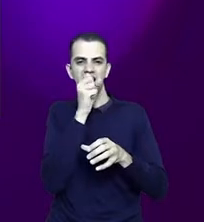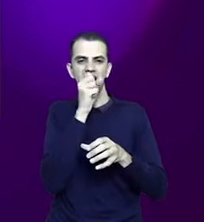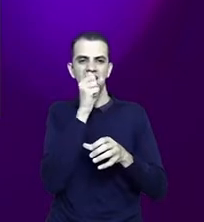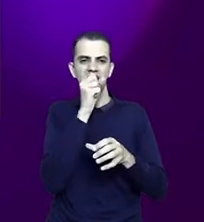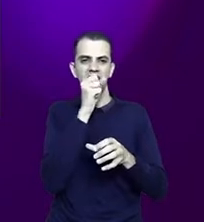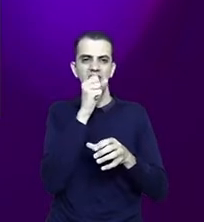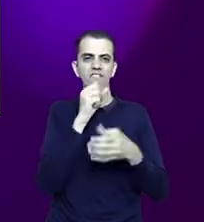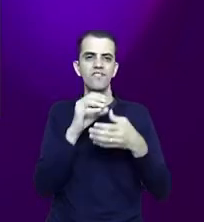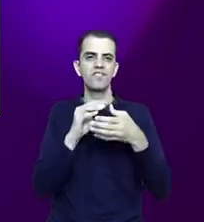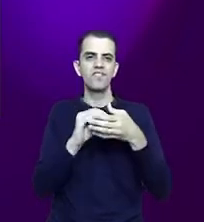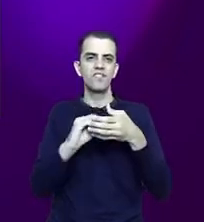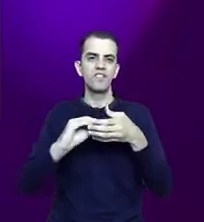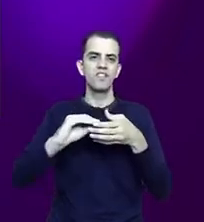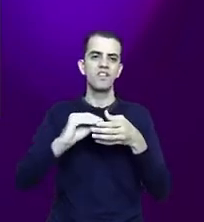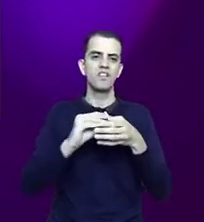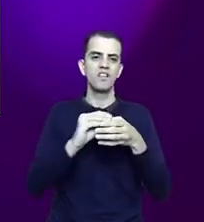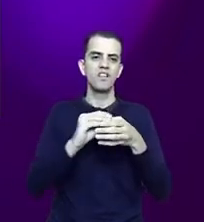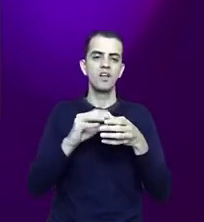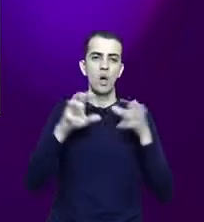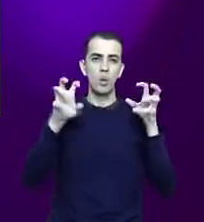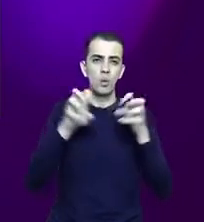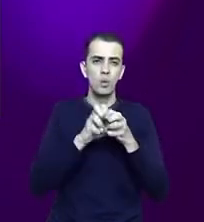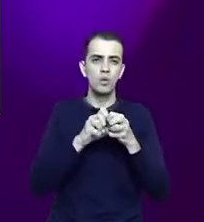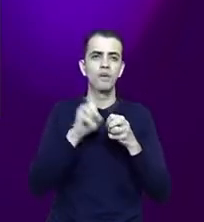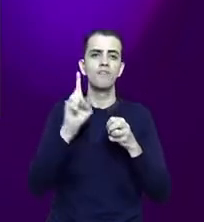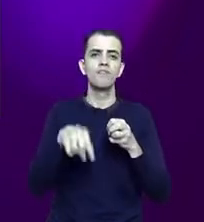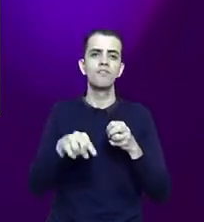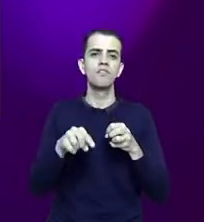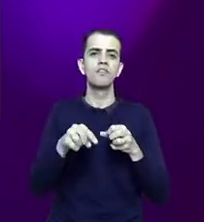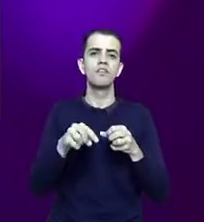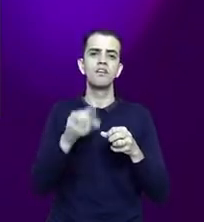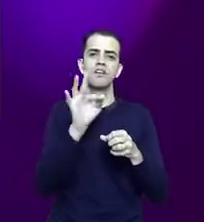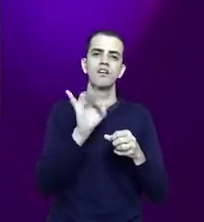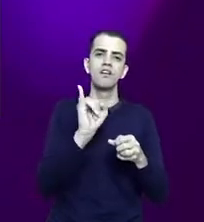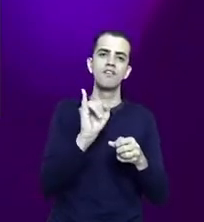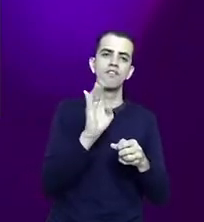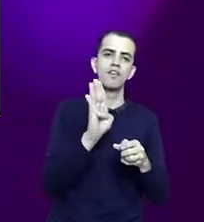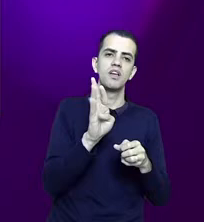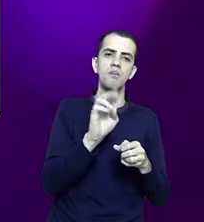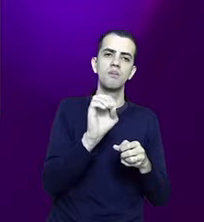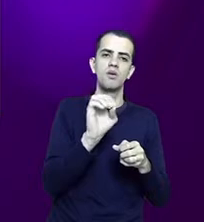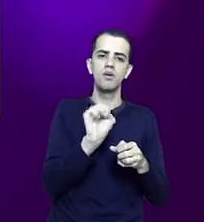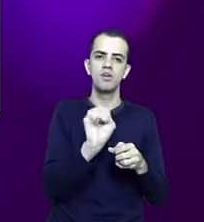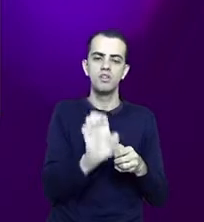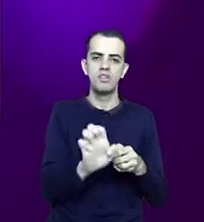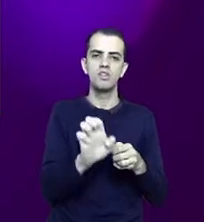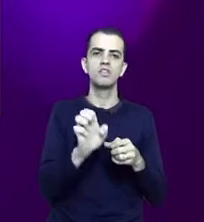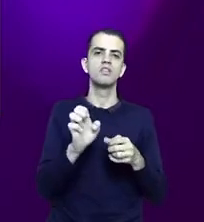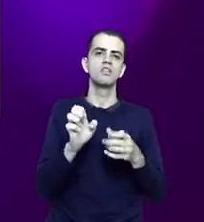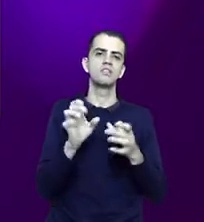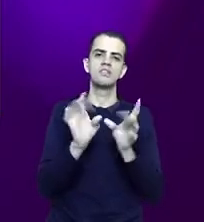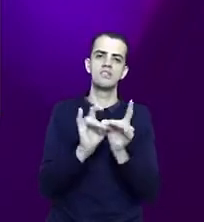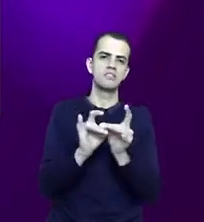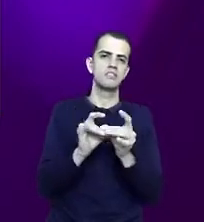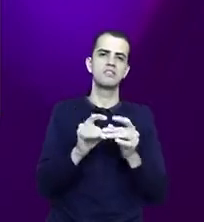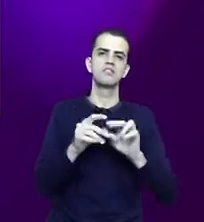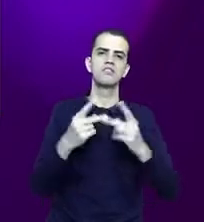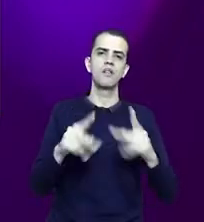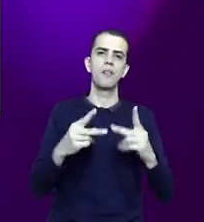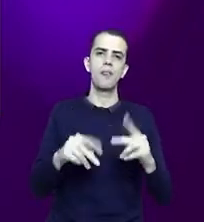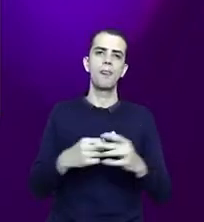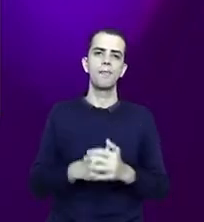hialina e a área escura aí seria uma fibrose, um tecido cicatricial, né? Então não